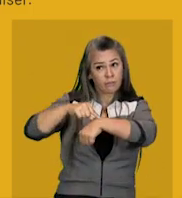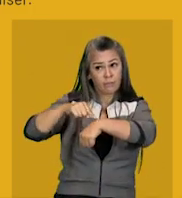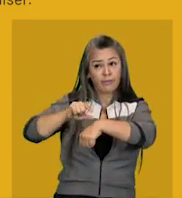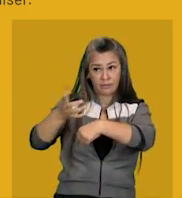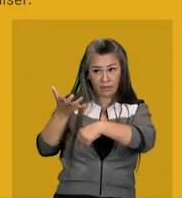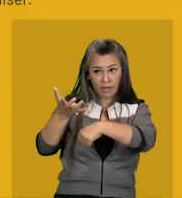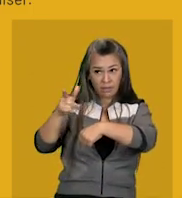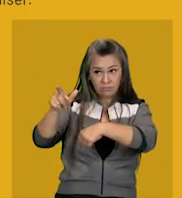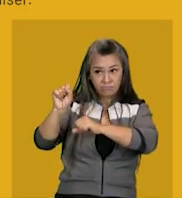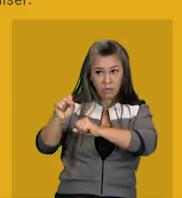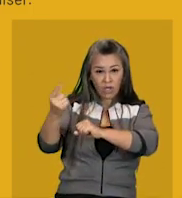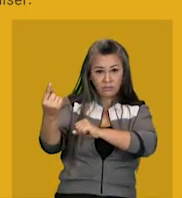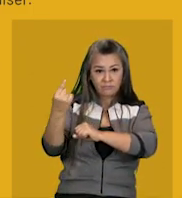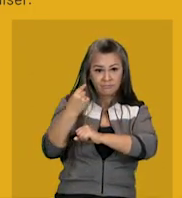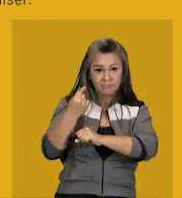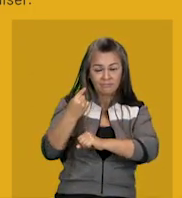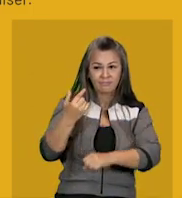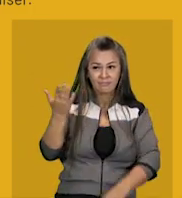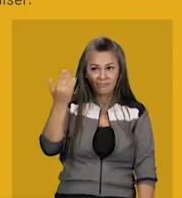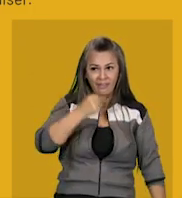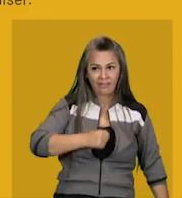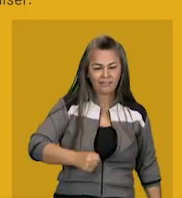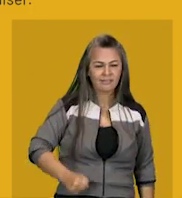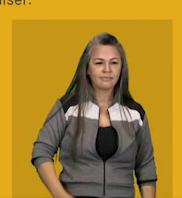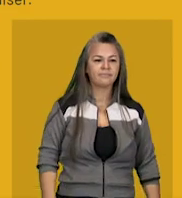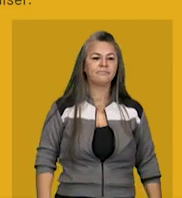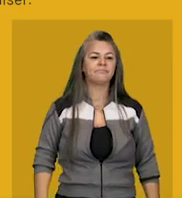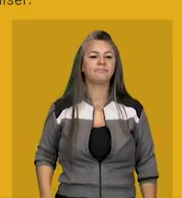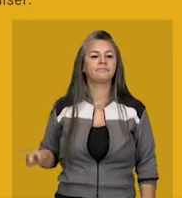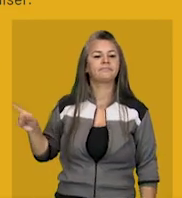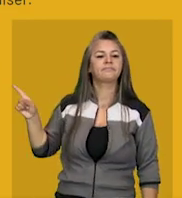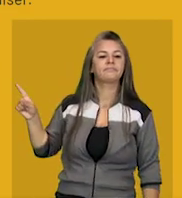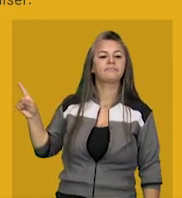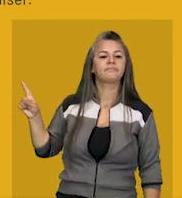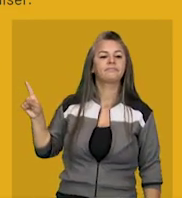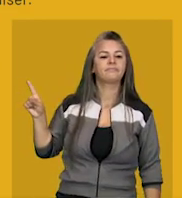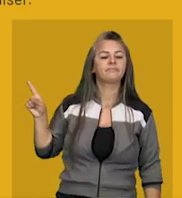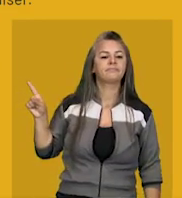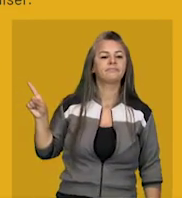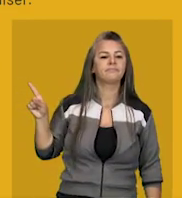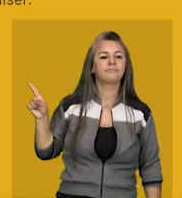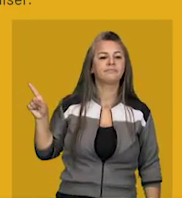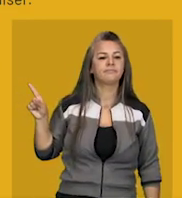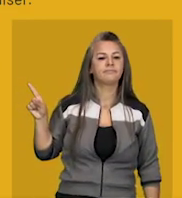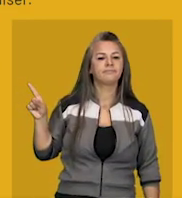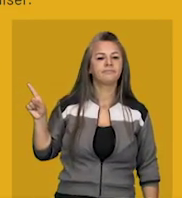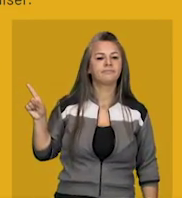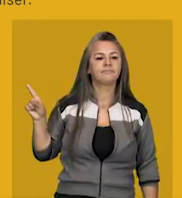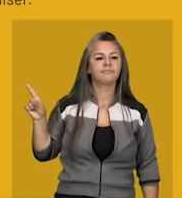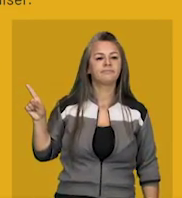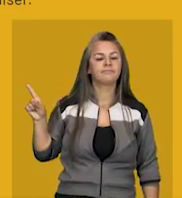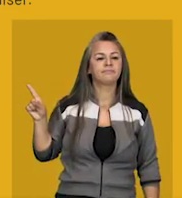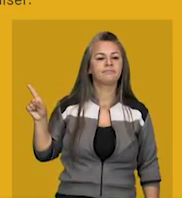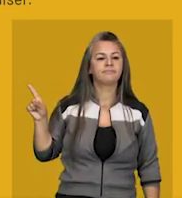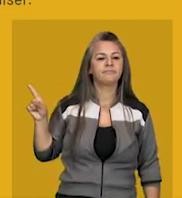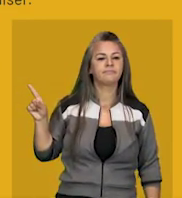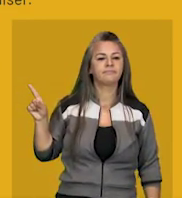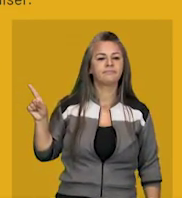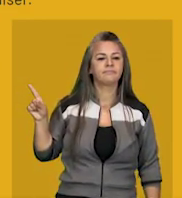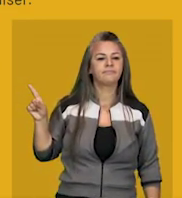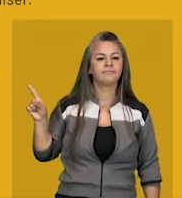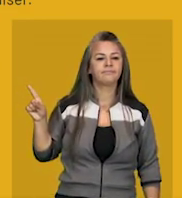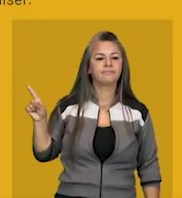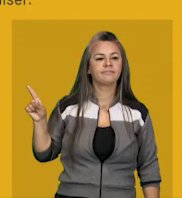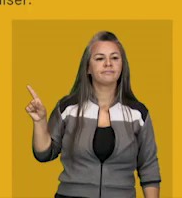puder, quando quiser, venha. As integrantes. São duas. Que e se. E elas